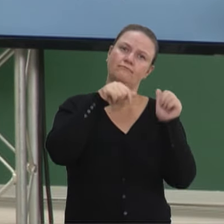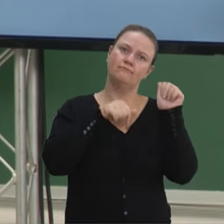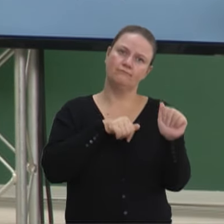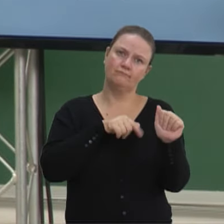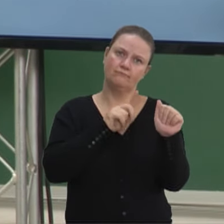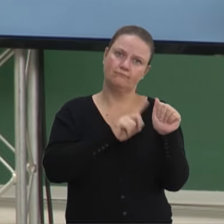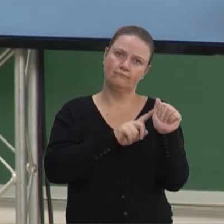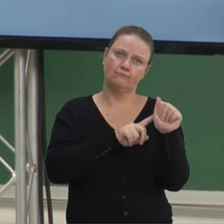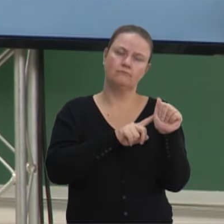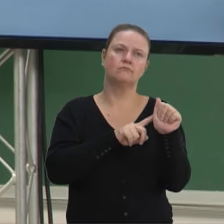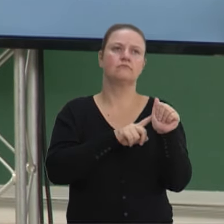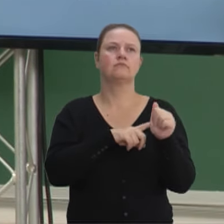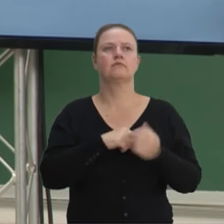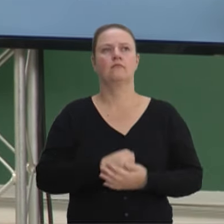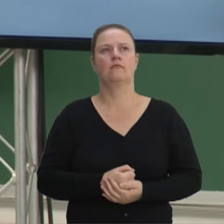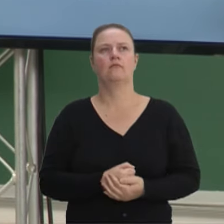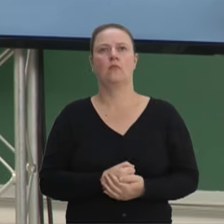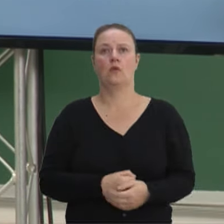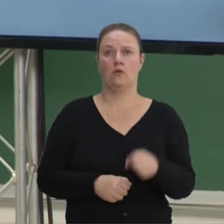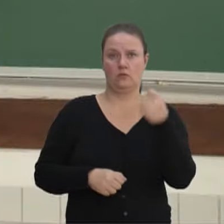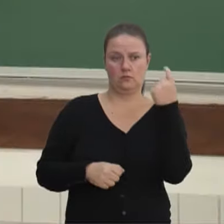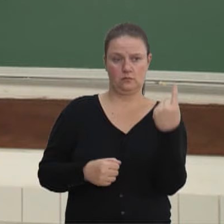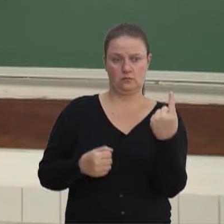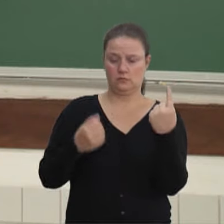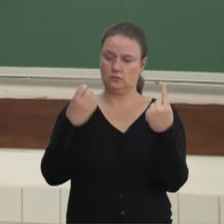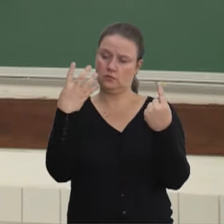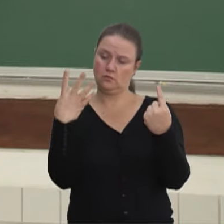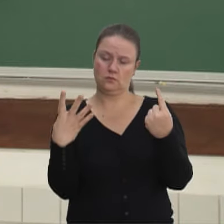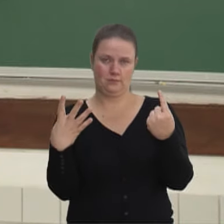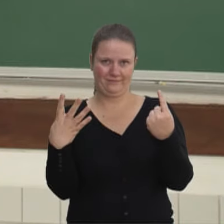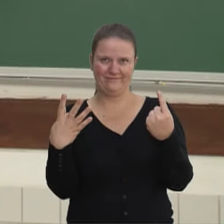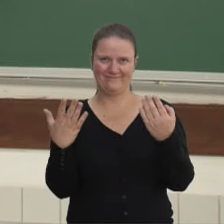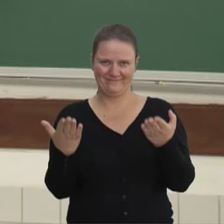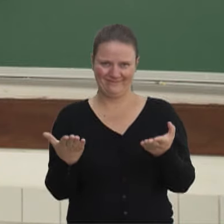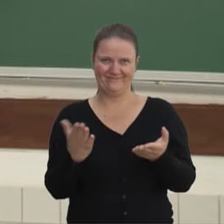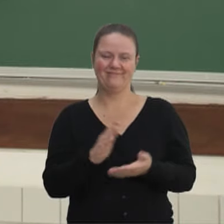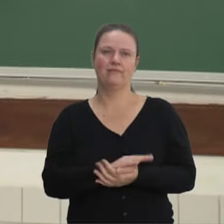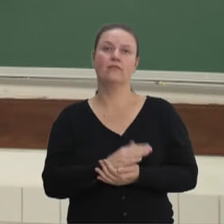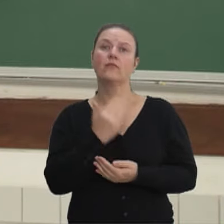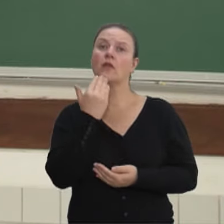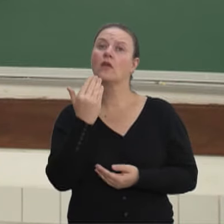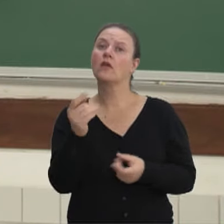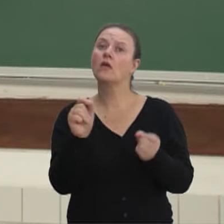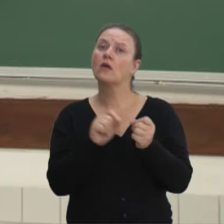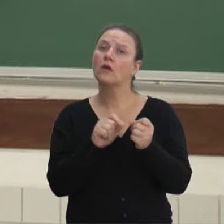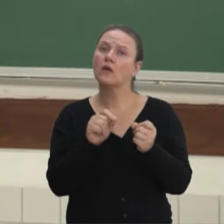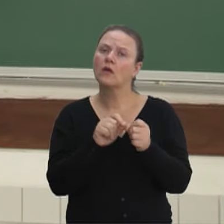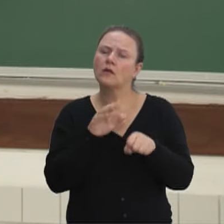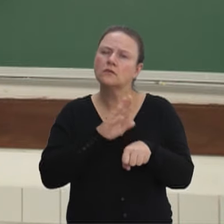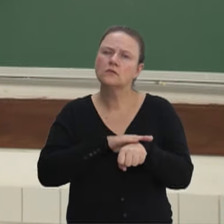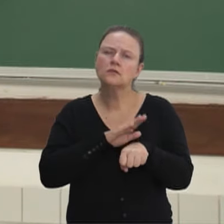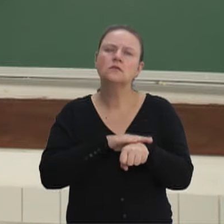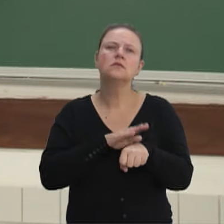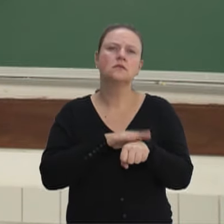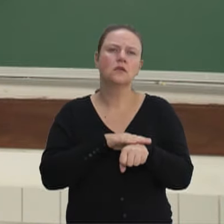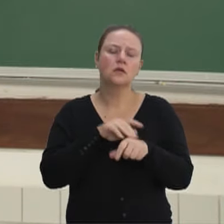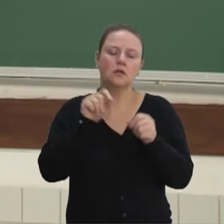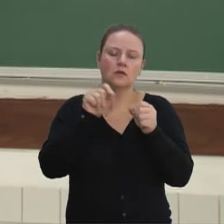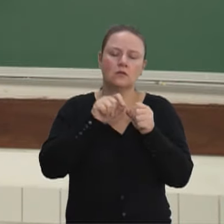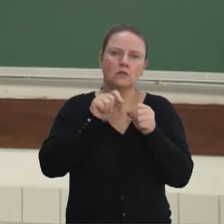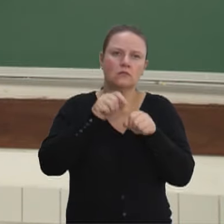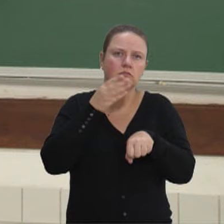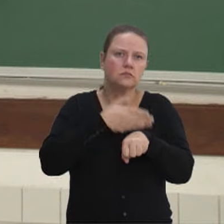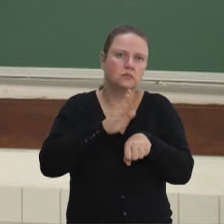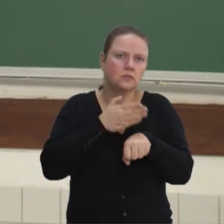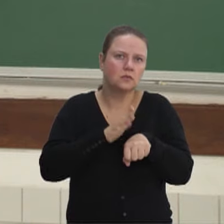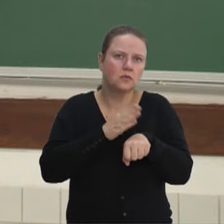que é o ponto 1 e 4. Tranquilo? Eu vou pedir que vocês façam, vou dar um tempo para vocês estarem fazendo